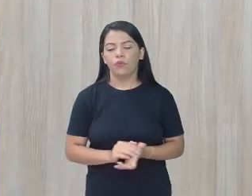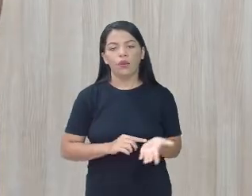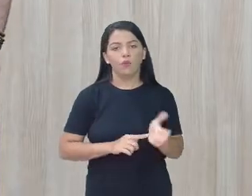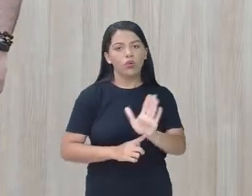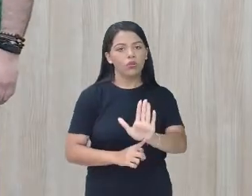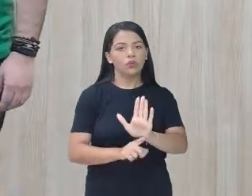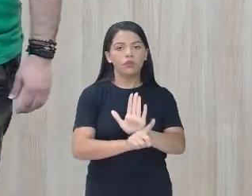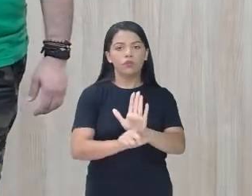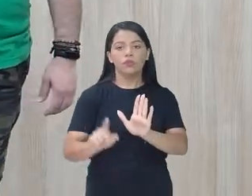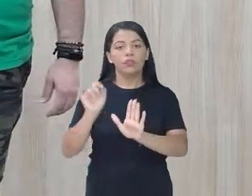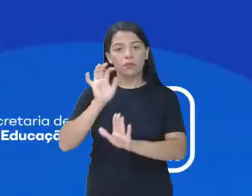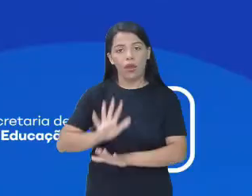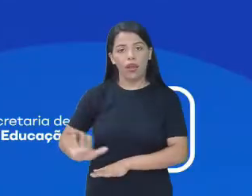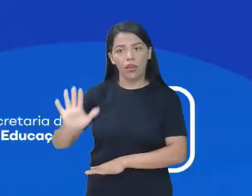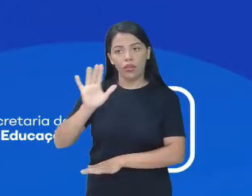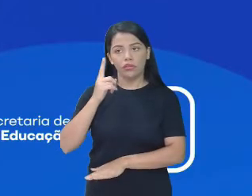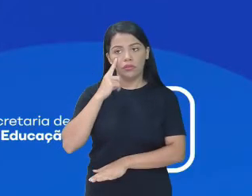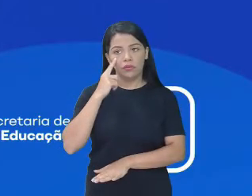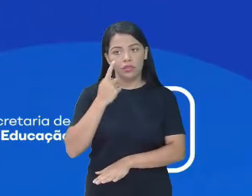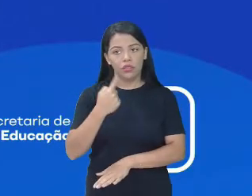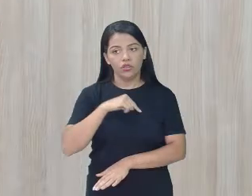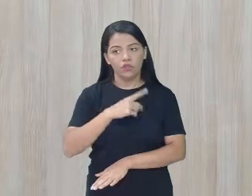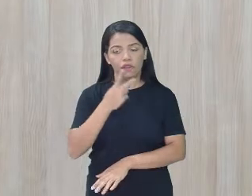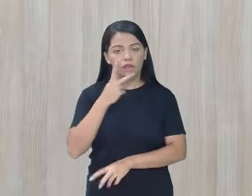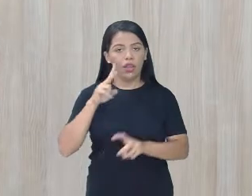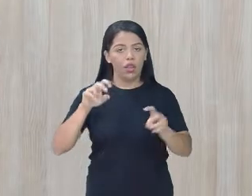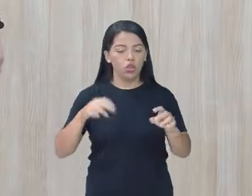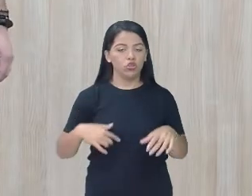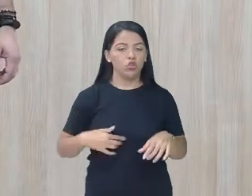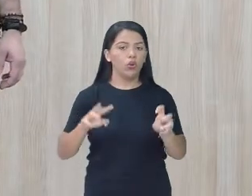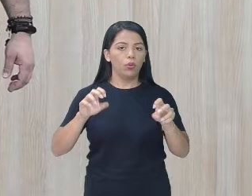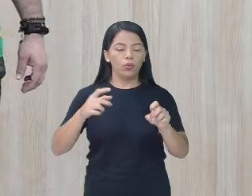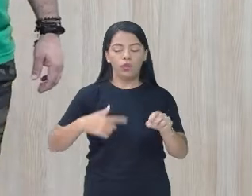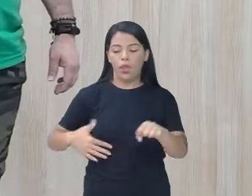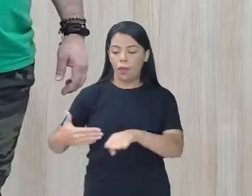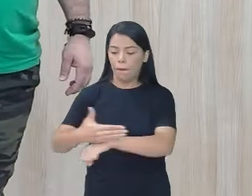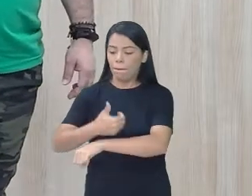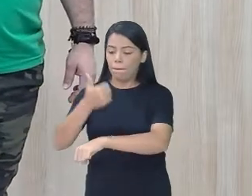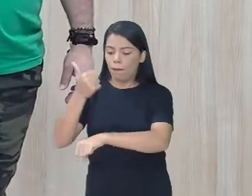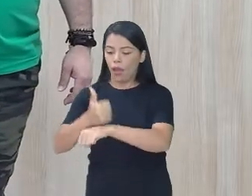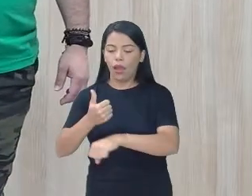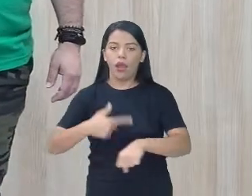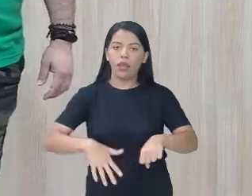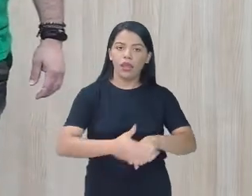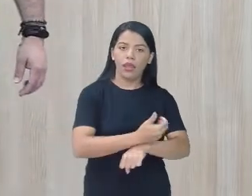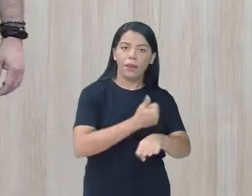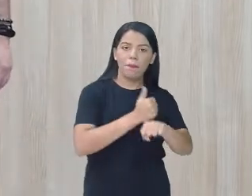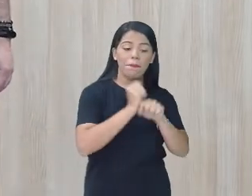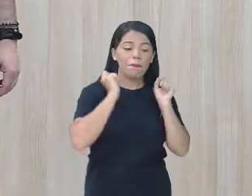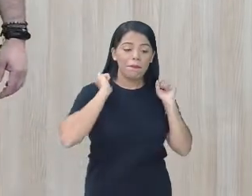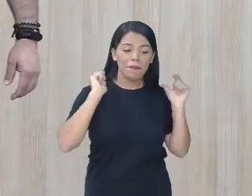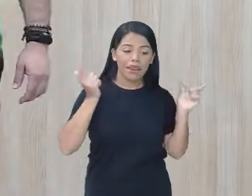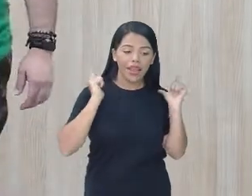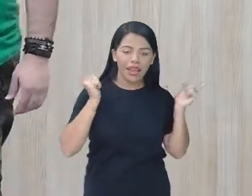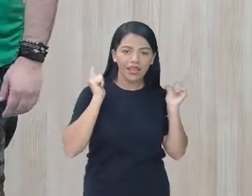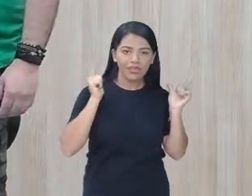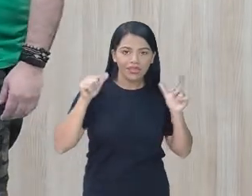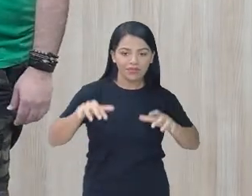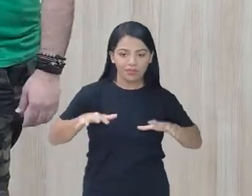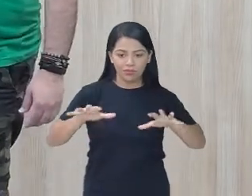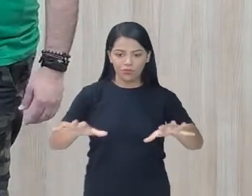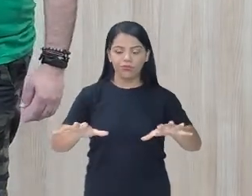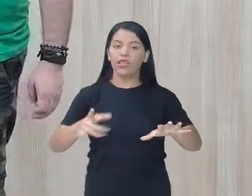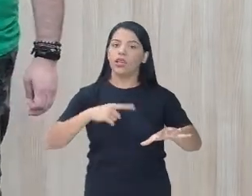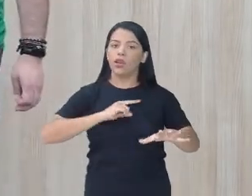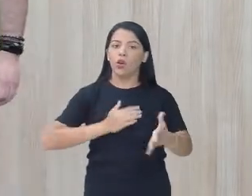apresentando aqui a imagem, né? A gente vai falar hoje sobre parques e praças, né, do Recife, e a gente